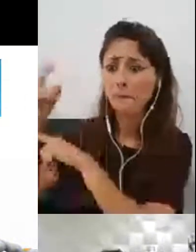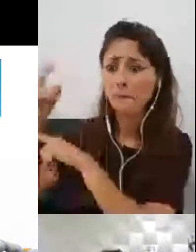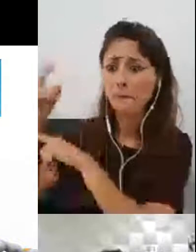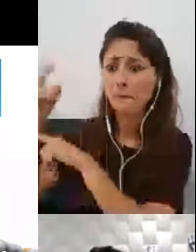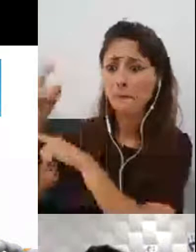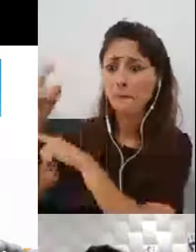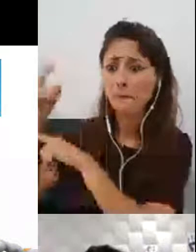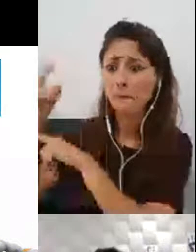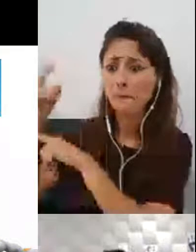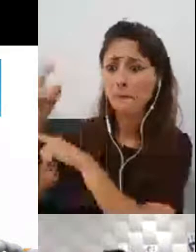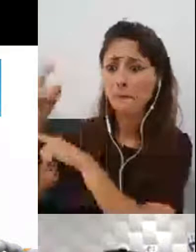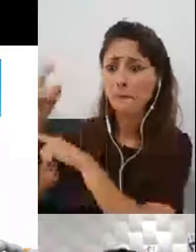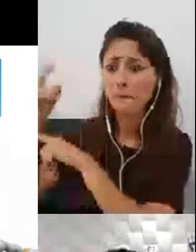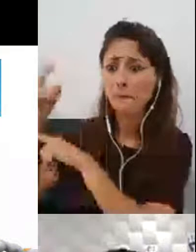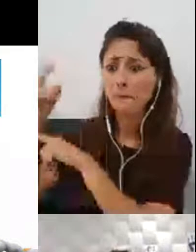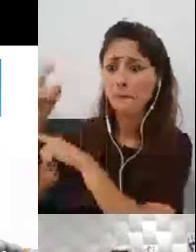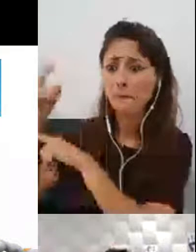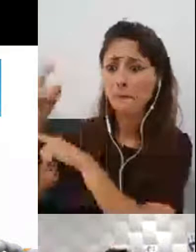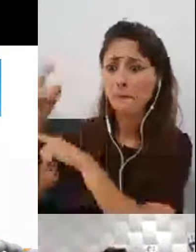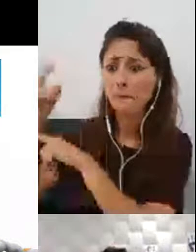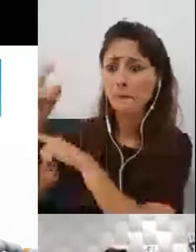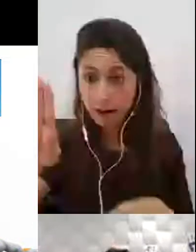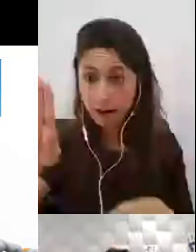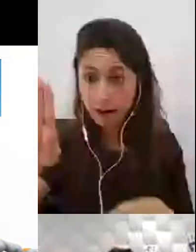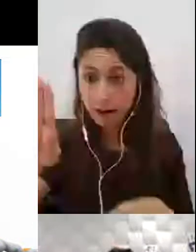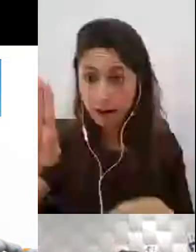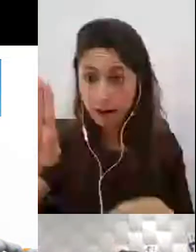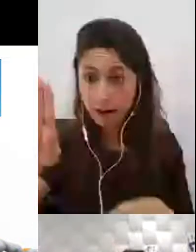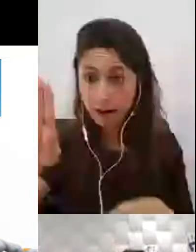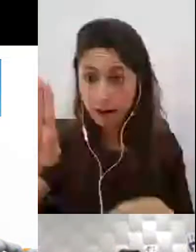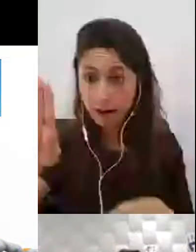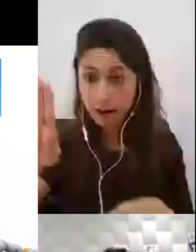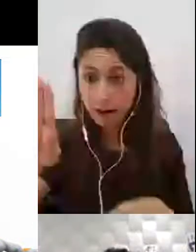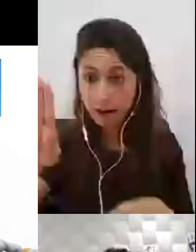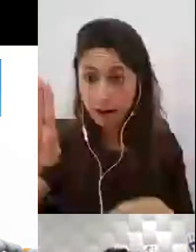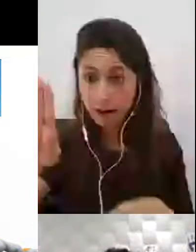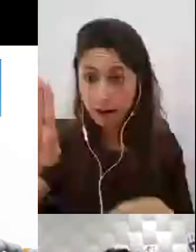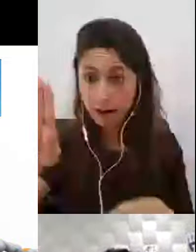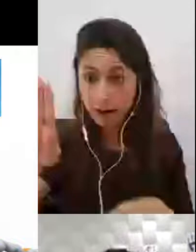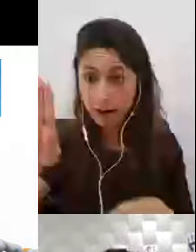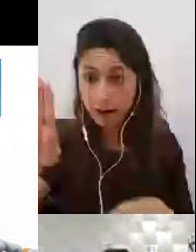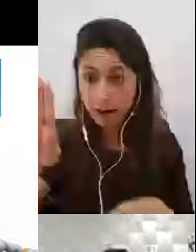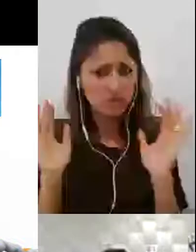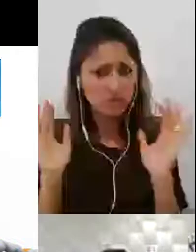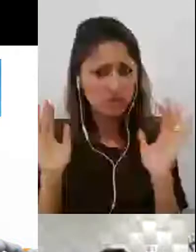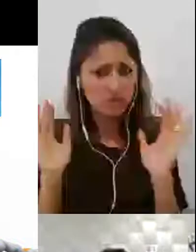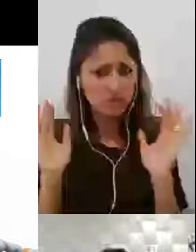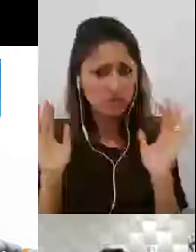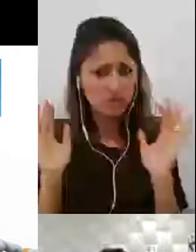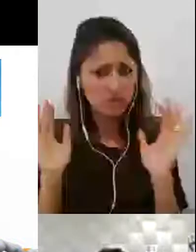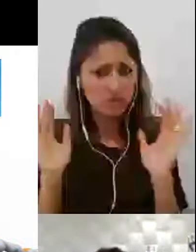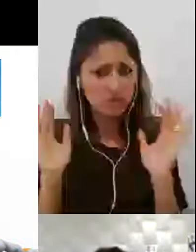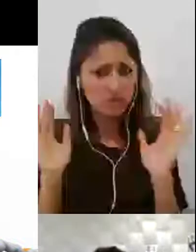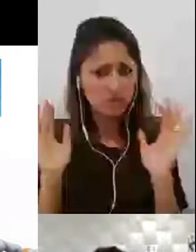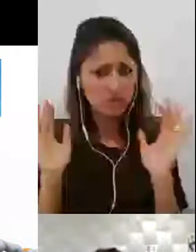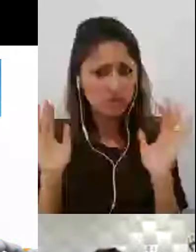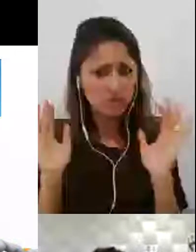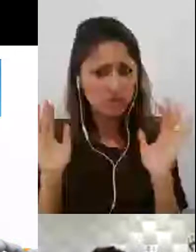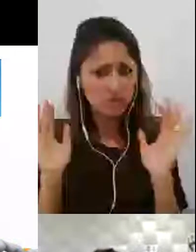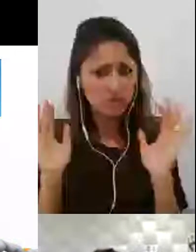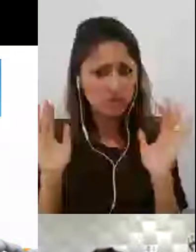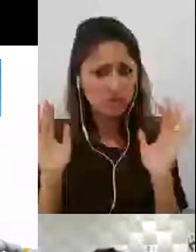A realidade aumentada nós utilizamos, né? Então, a gente vai falar um pouco de gêmeos digitais, então, que é